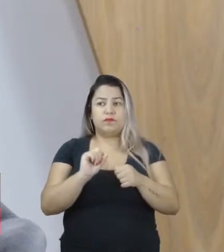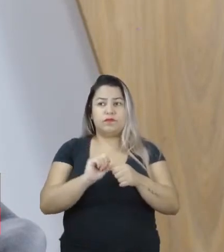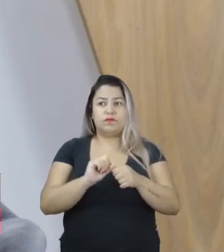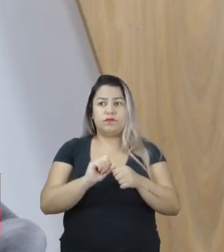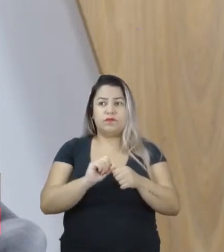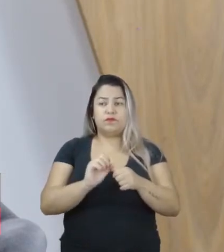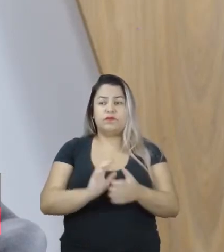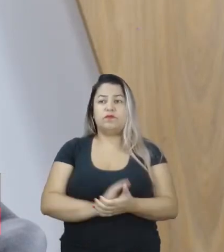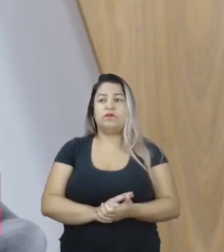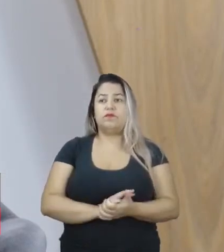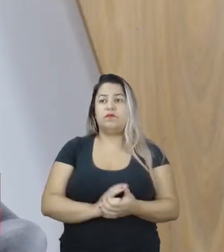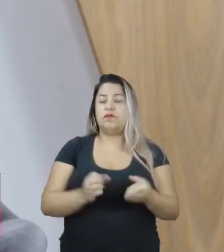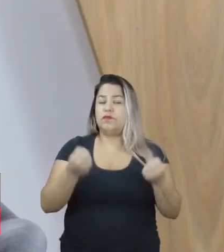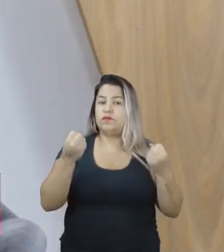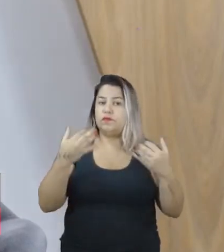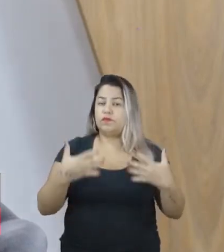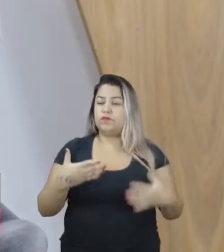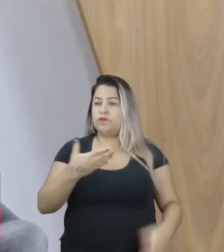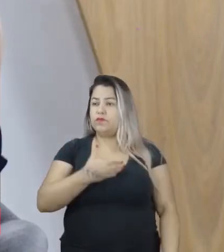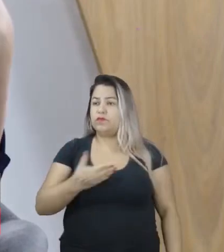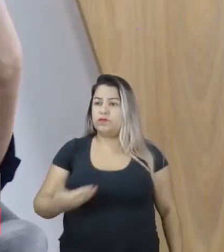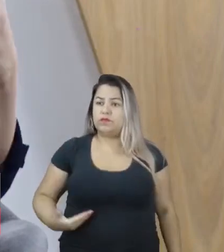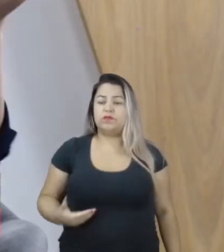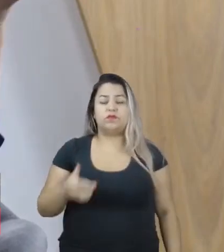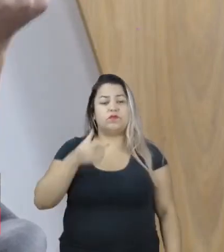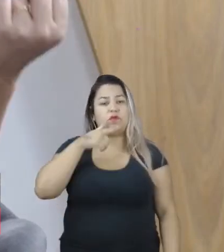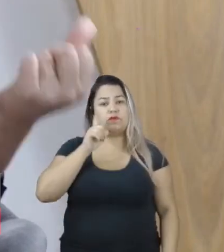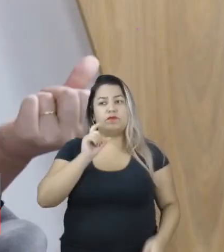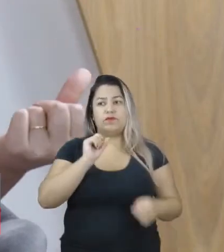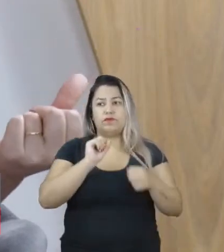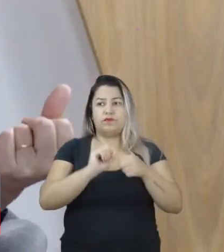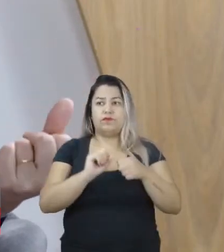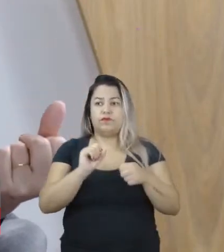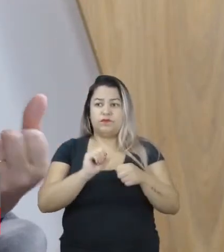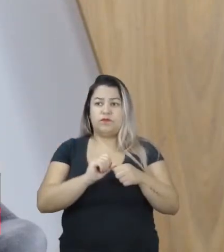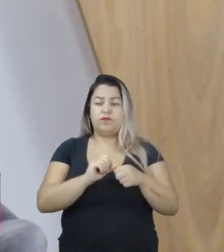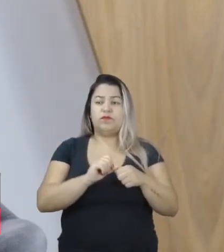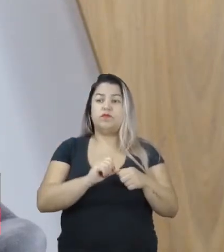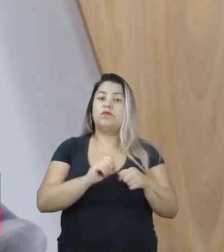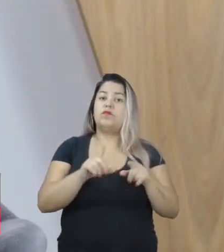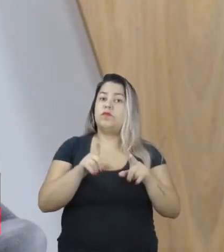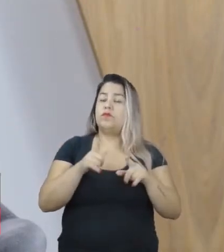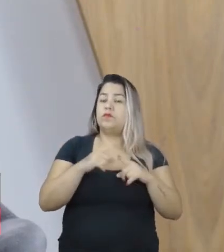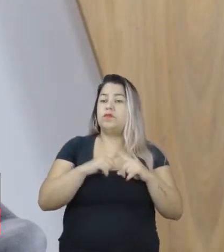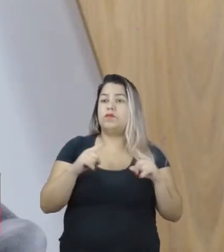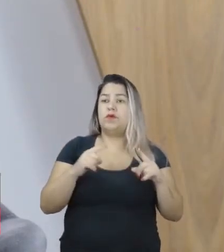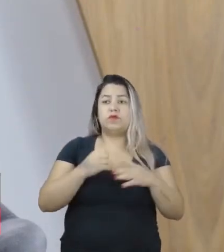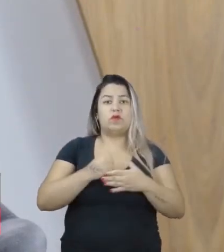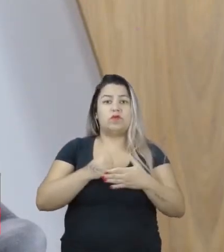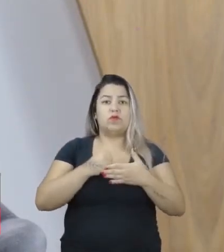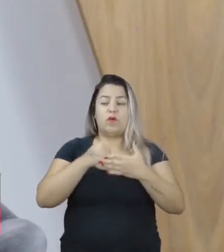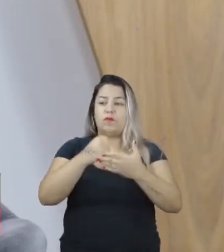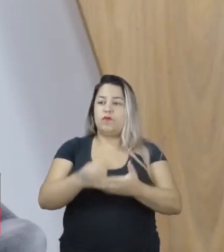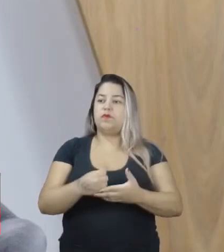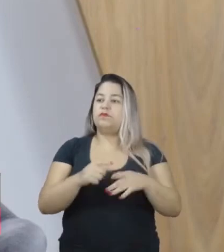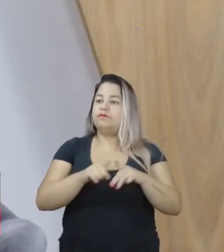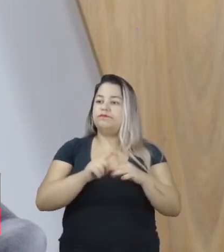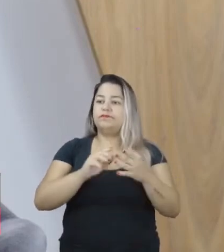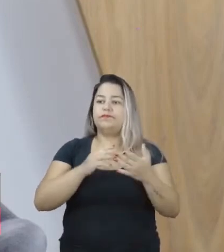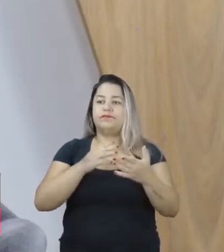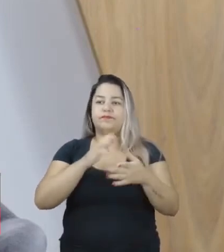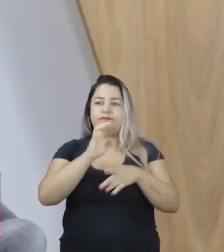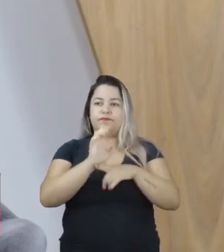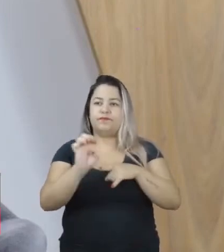aí, como eu estava explicando, o governo anterior fez essa lei, tinha dado um prazo em março, mas não deu apoio nenhum aos estados. Então, esse ano a gente